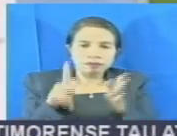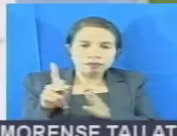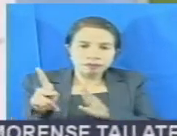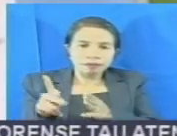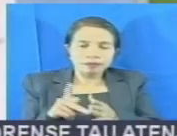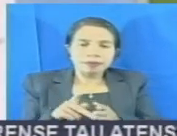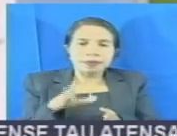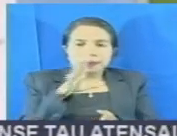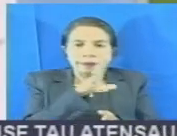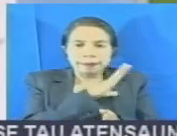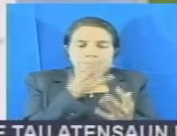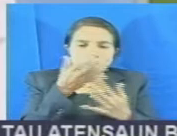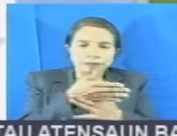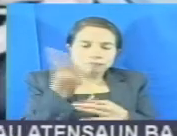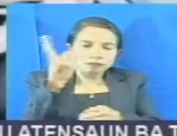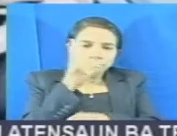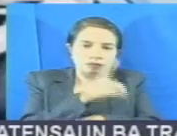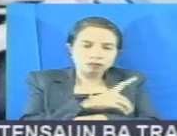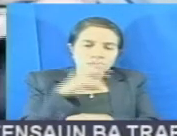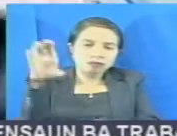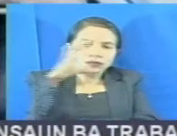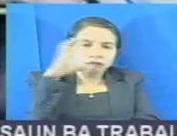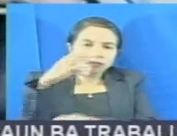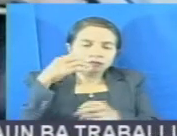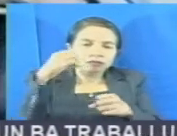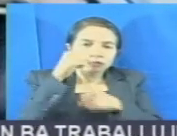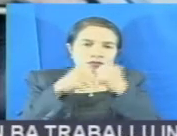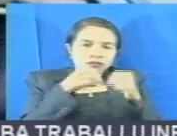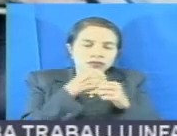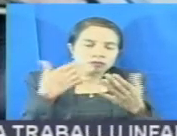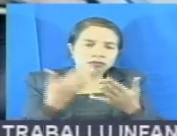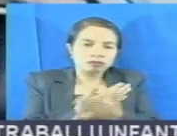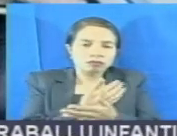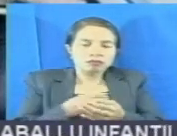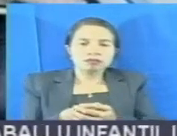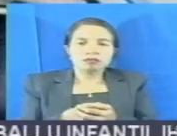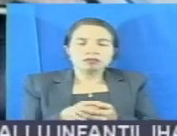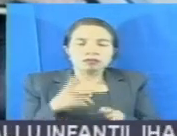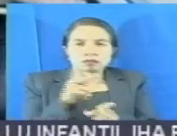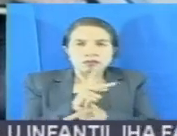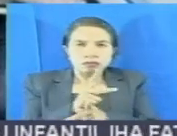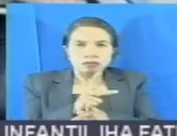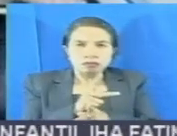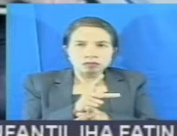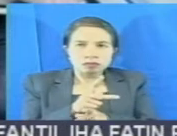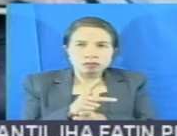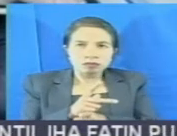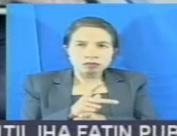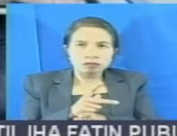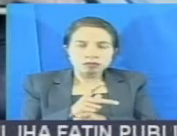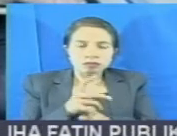para rei, tamo valor um bot natal ou novo. Ordem, comando, né? A tu controla ali o baia sai da Niana,